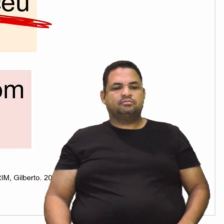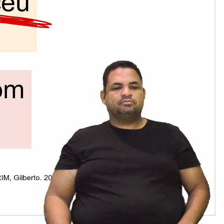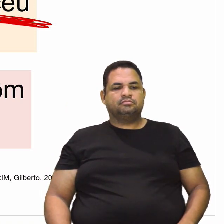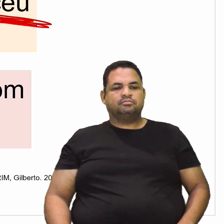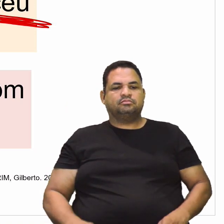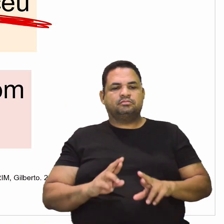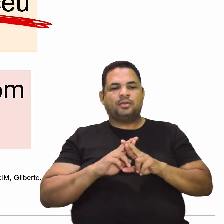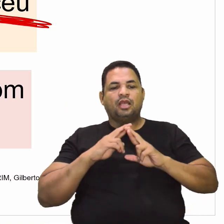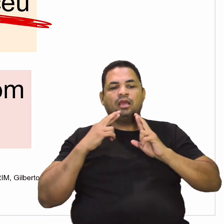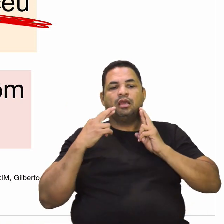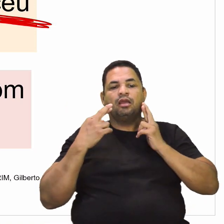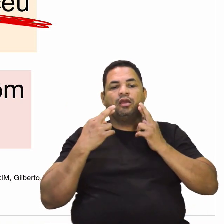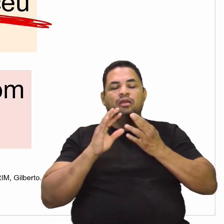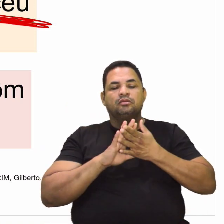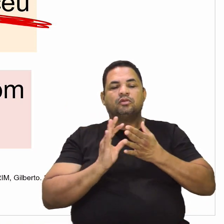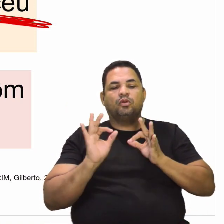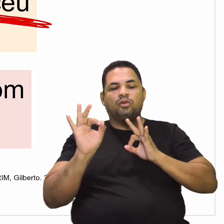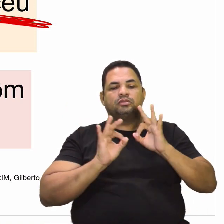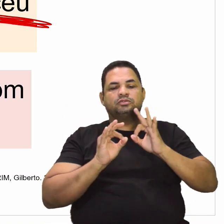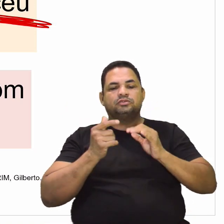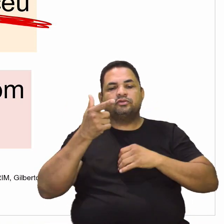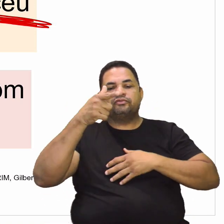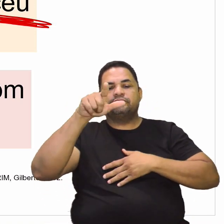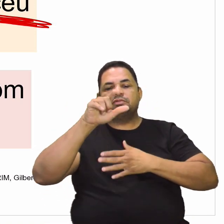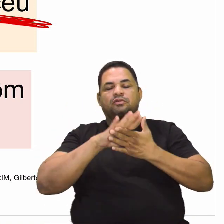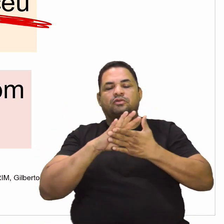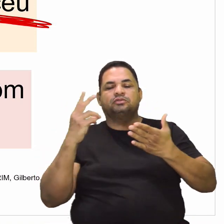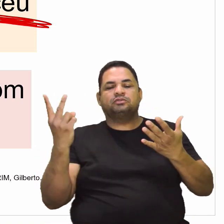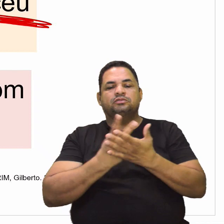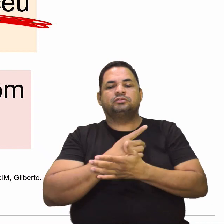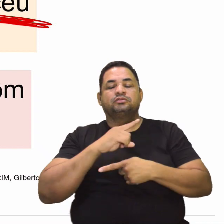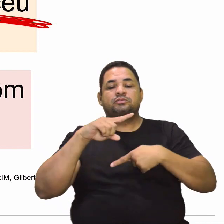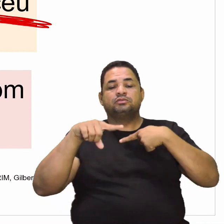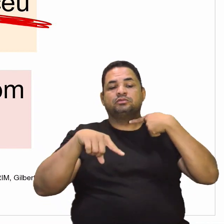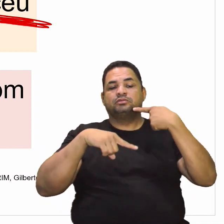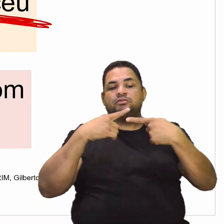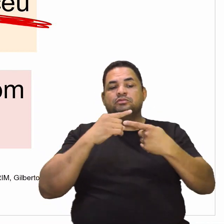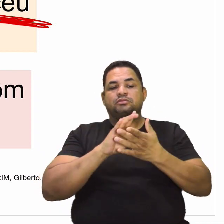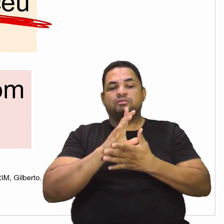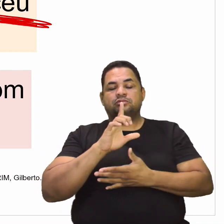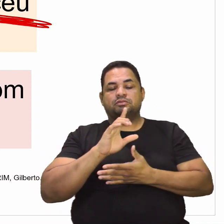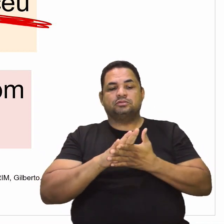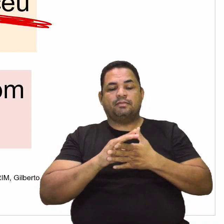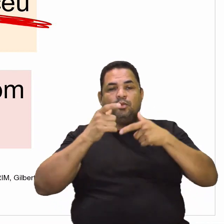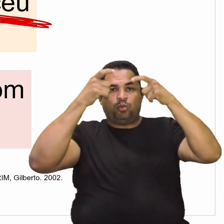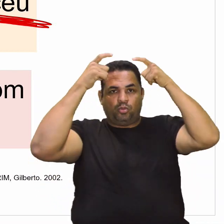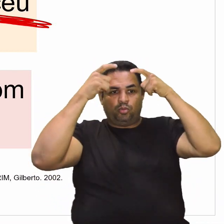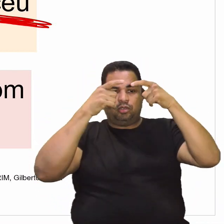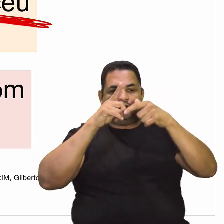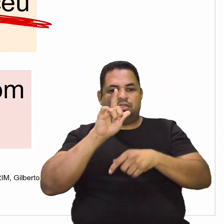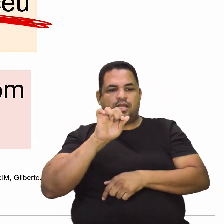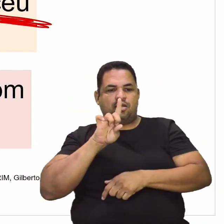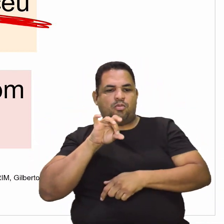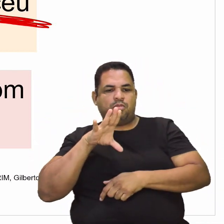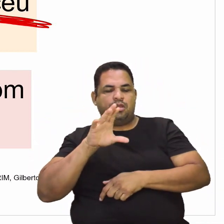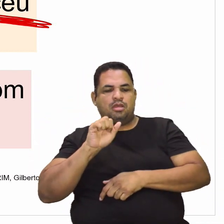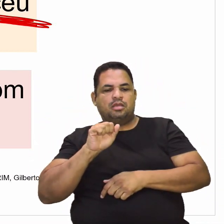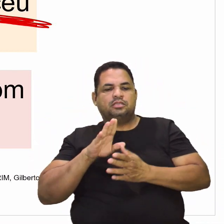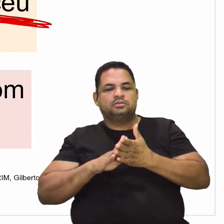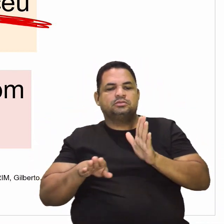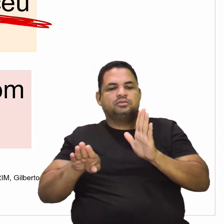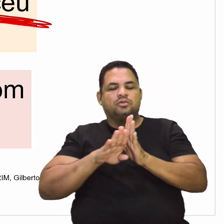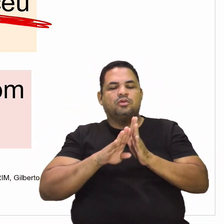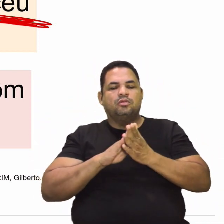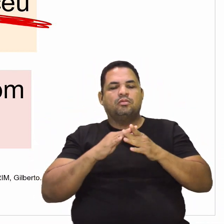A reunificação só vai ocorrer quando Dagoberto chega ao poder já